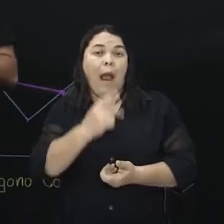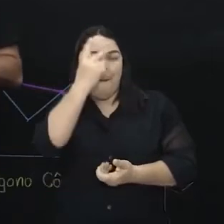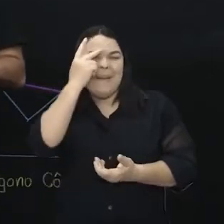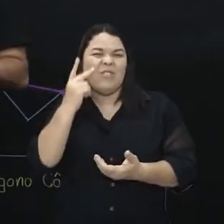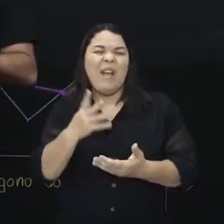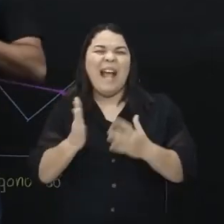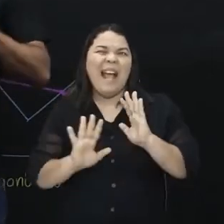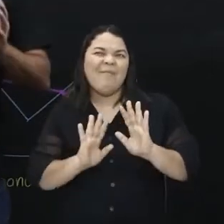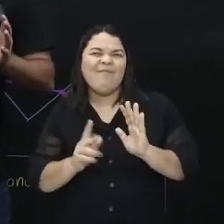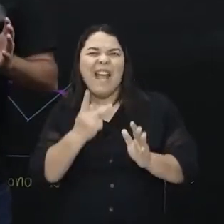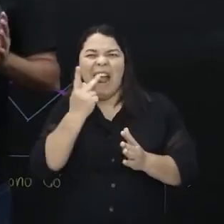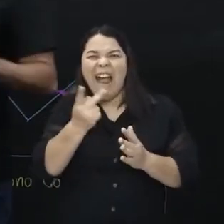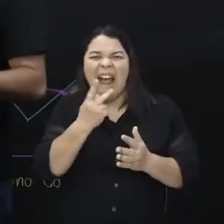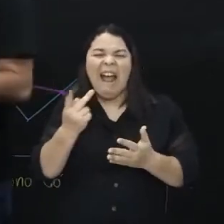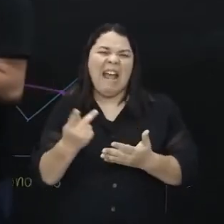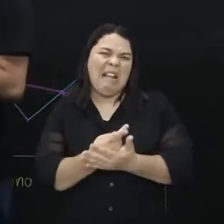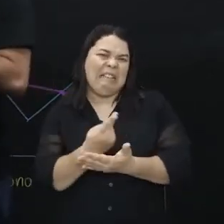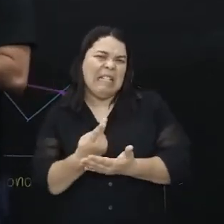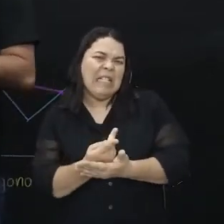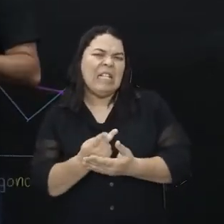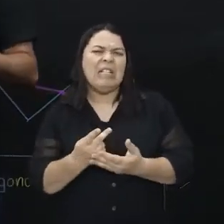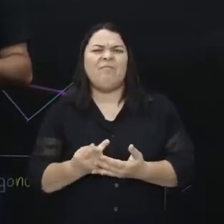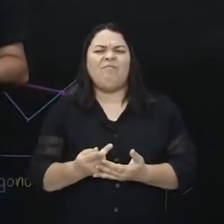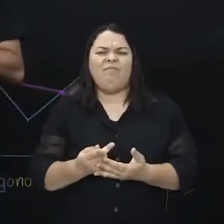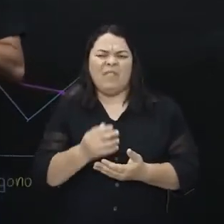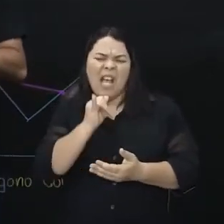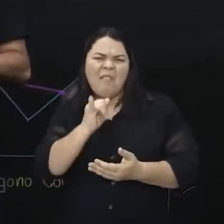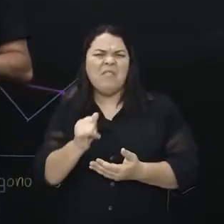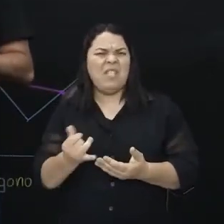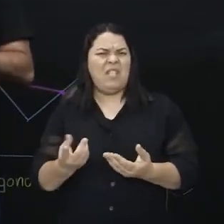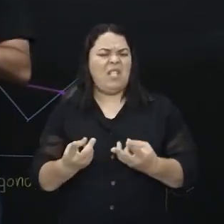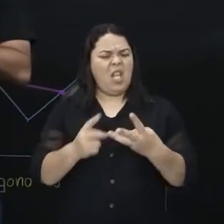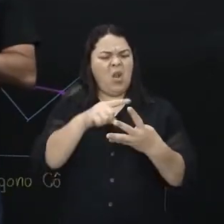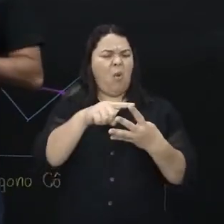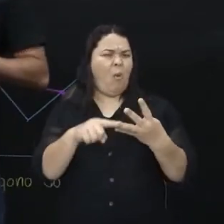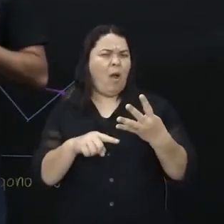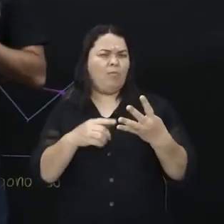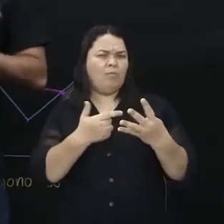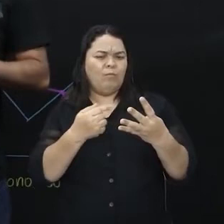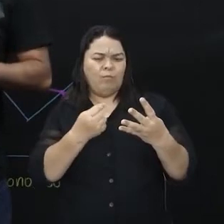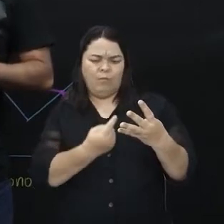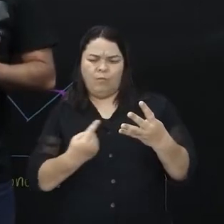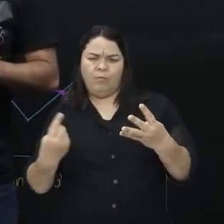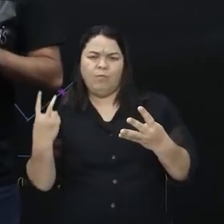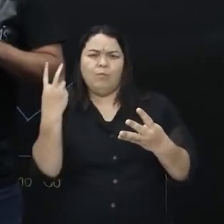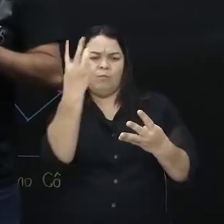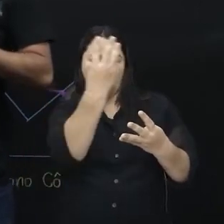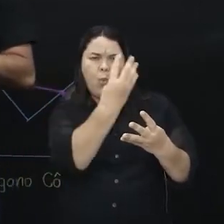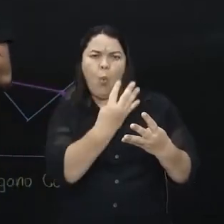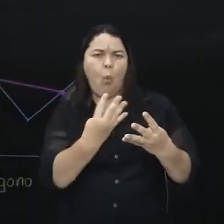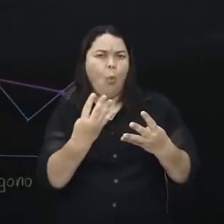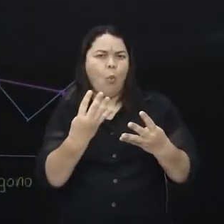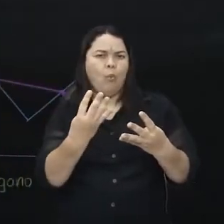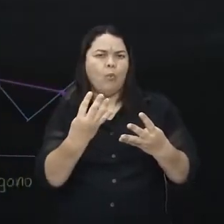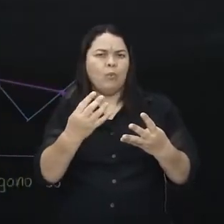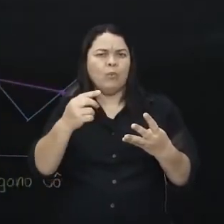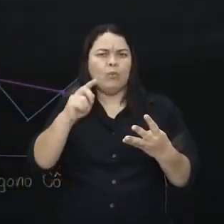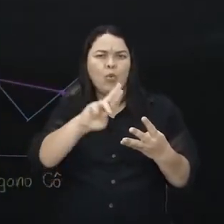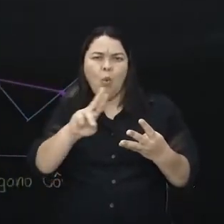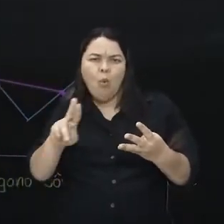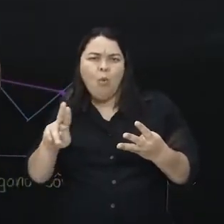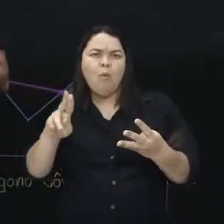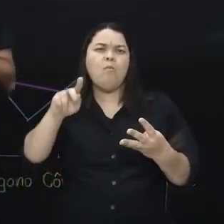forma errada o seguinte: ah, professor, tem 4 lados, é quadrado. Não, não é quadrado, é